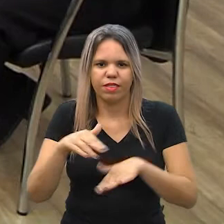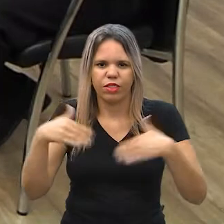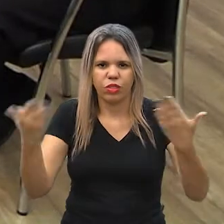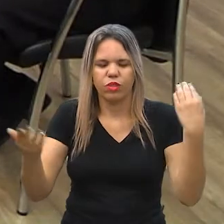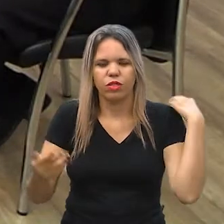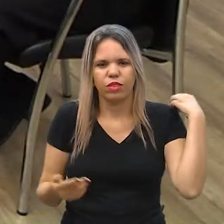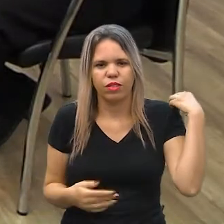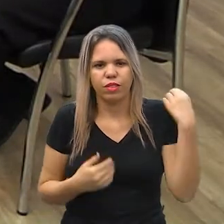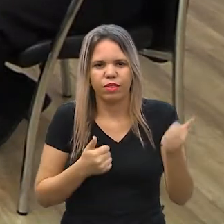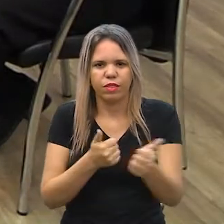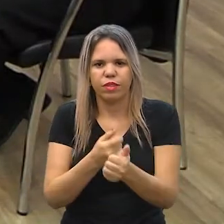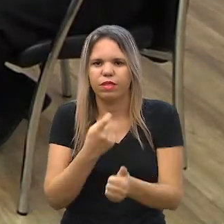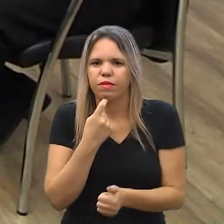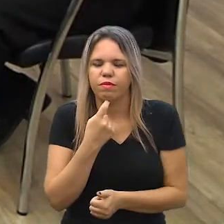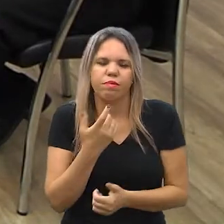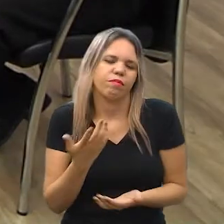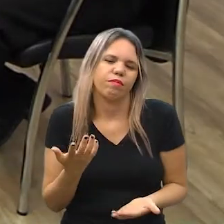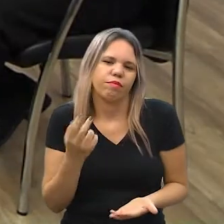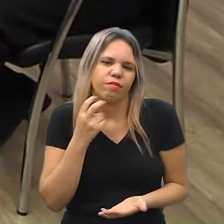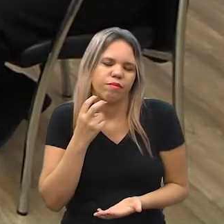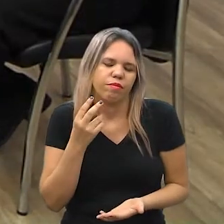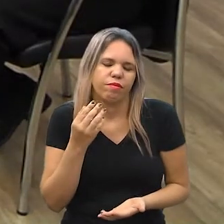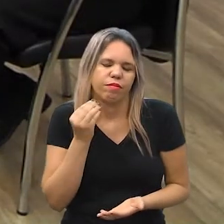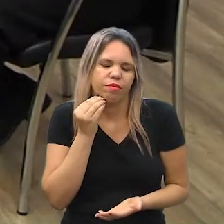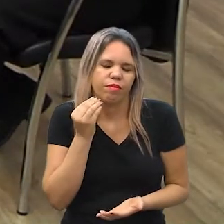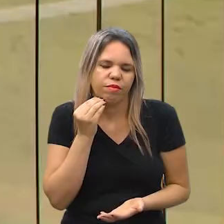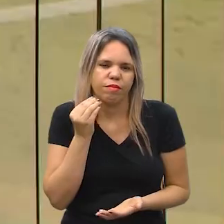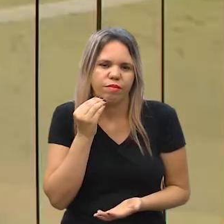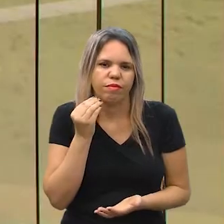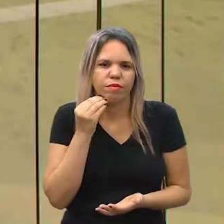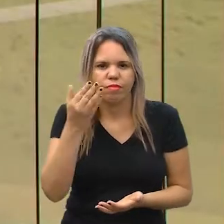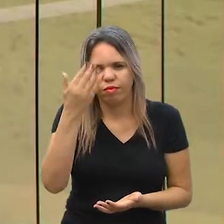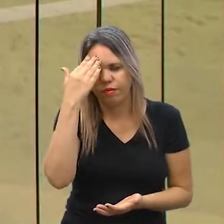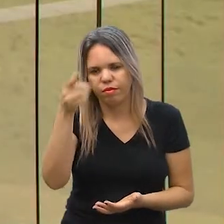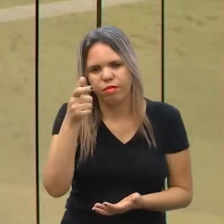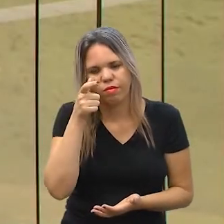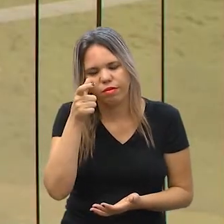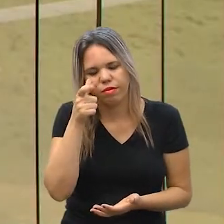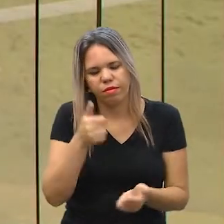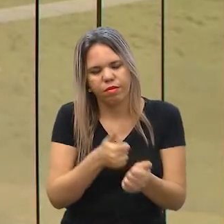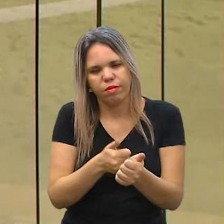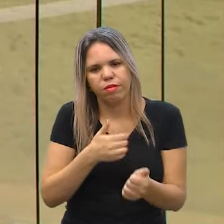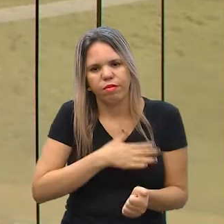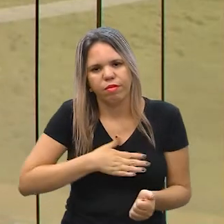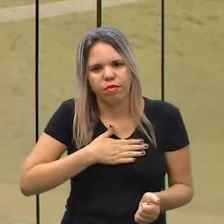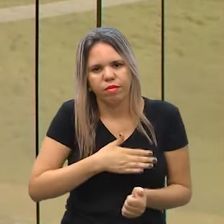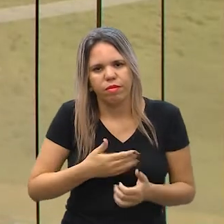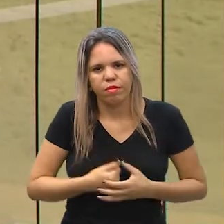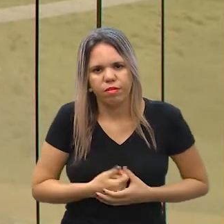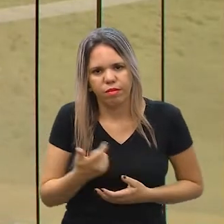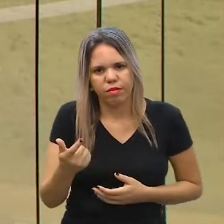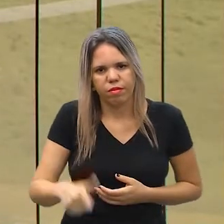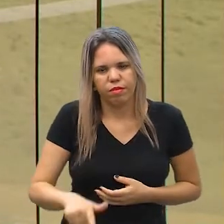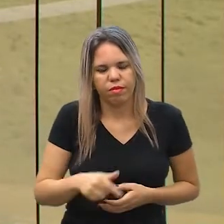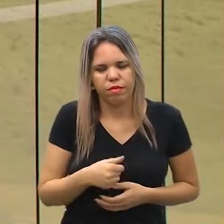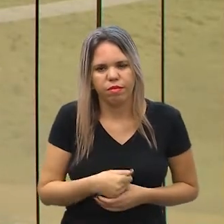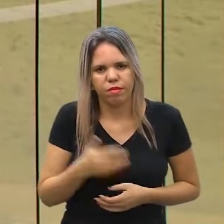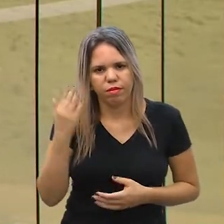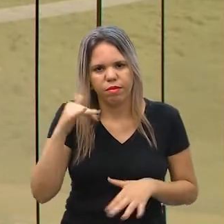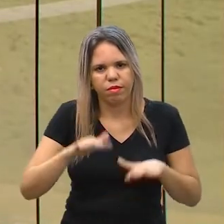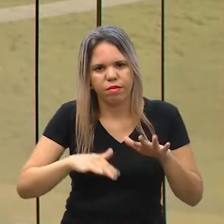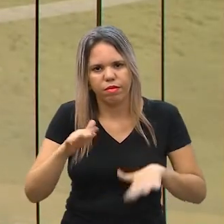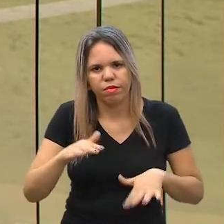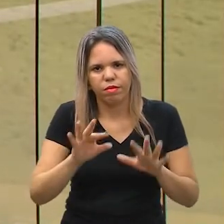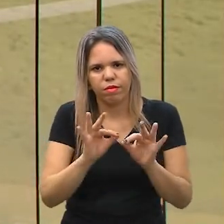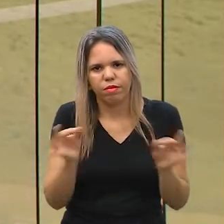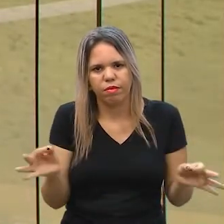das comissões, e até uma próxima oportunidade. Obrigado, Gabriel. Obrigado a você que nos acompanhou. Foi um grande prazer. Mais uma vez, eu sei que